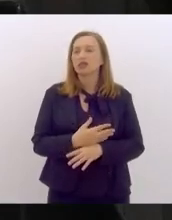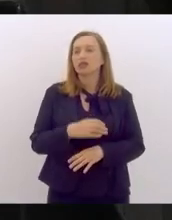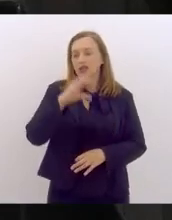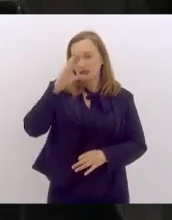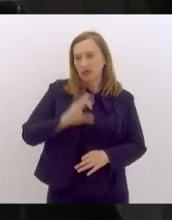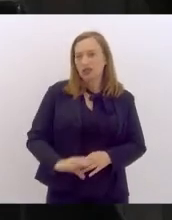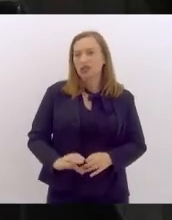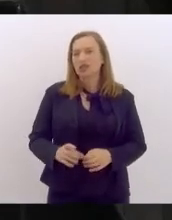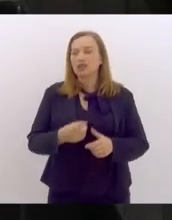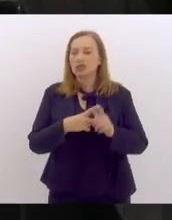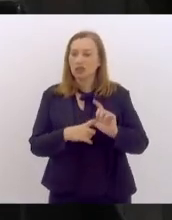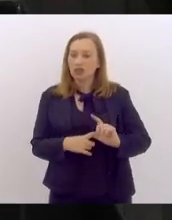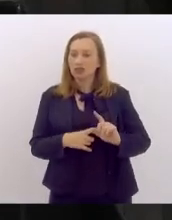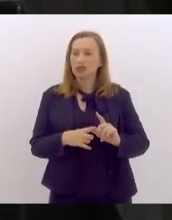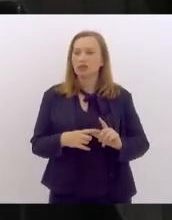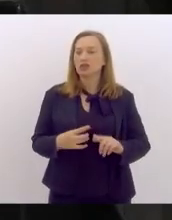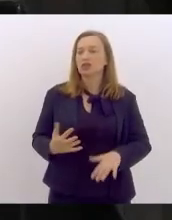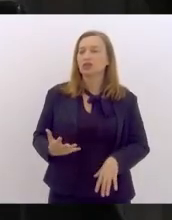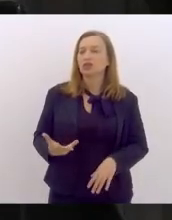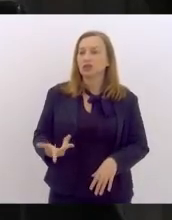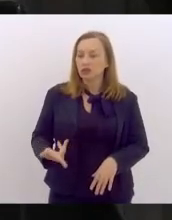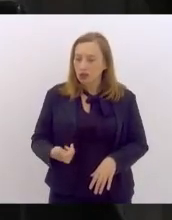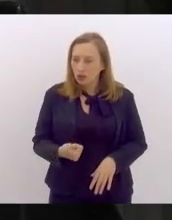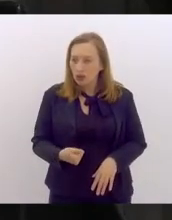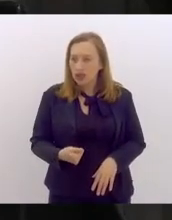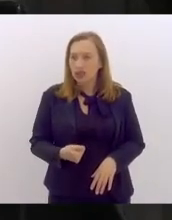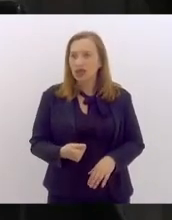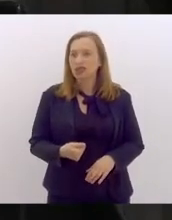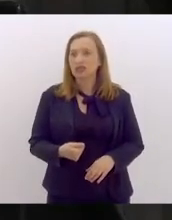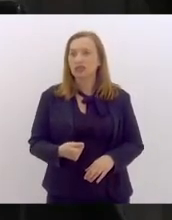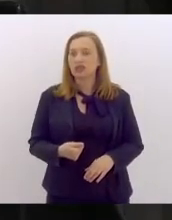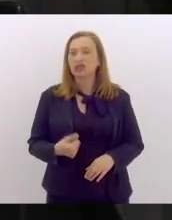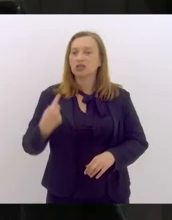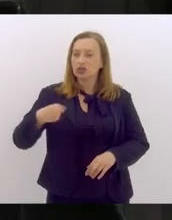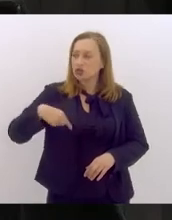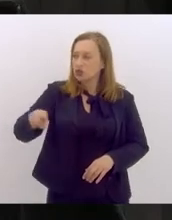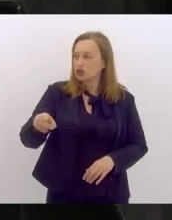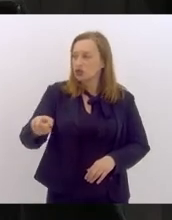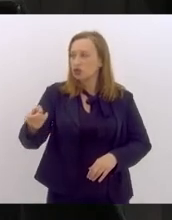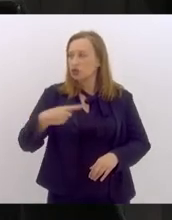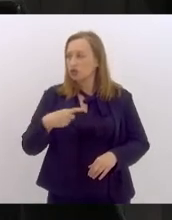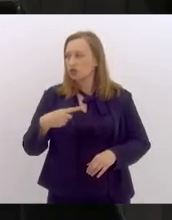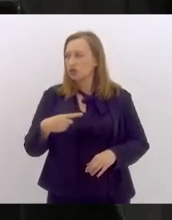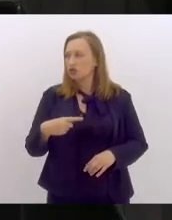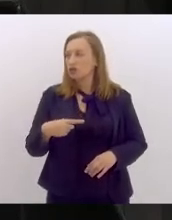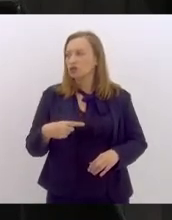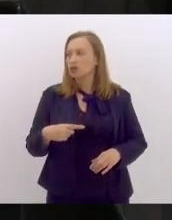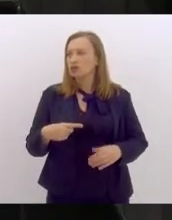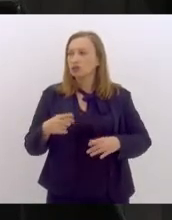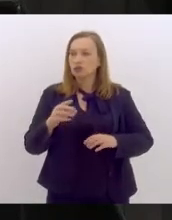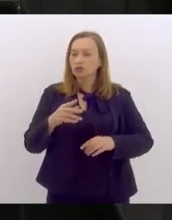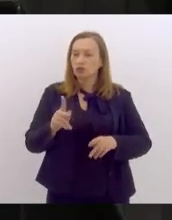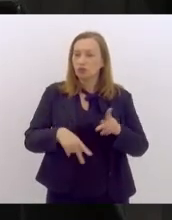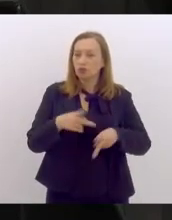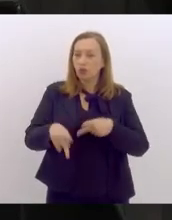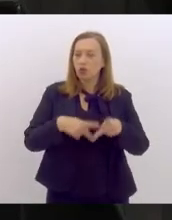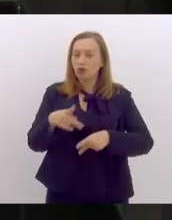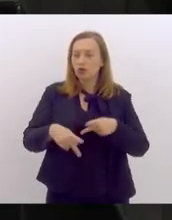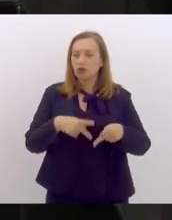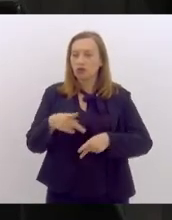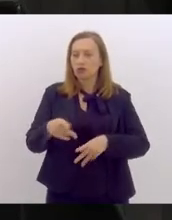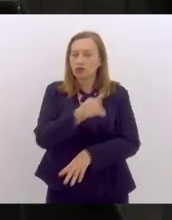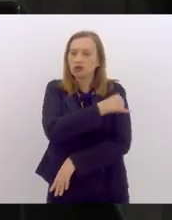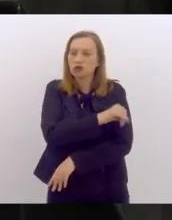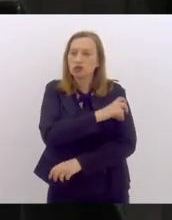Depende das condições satisfatórias de ir e vir do cidadão no Rio de Janeiro centro de trem seja de